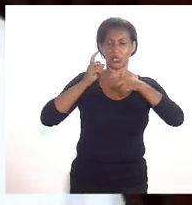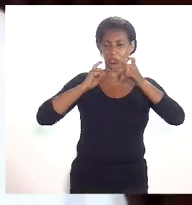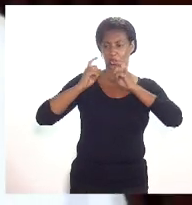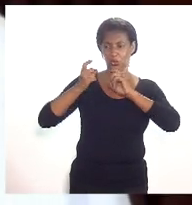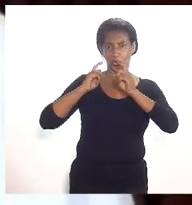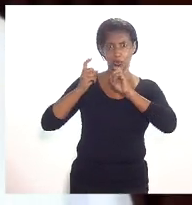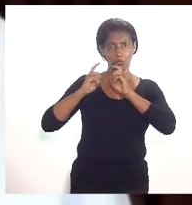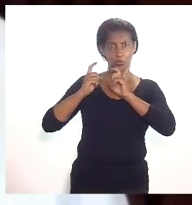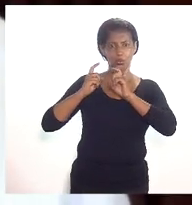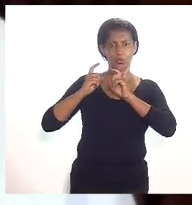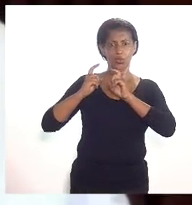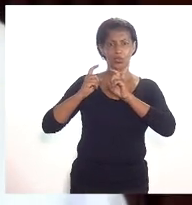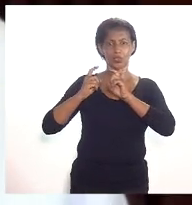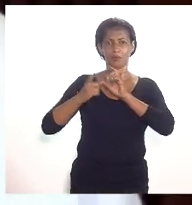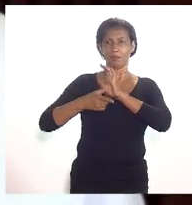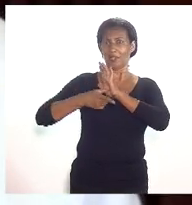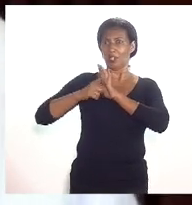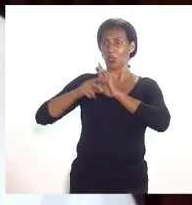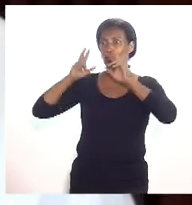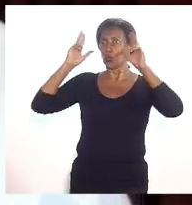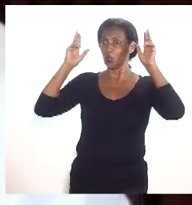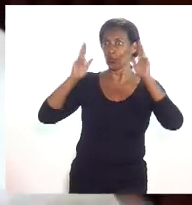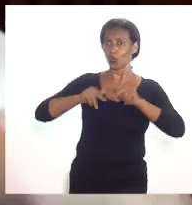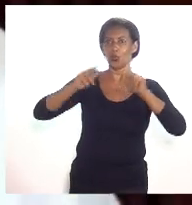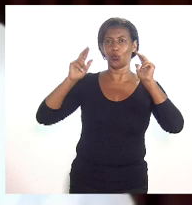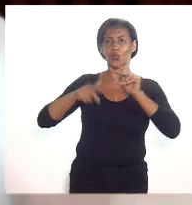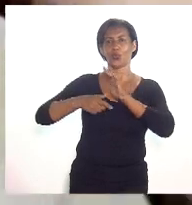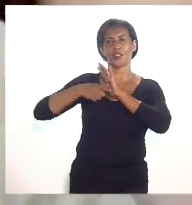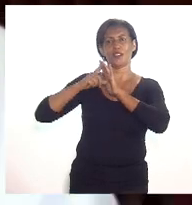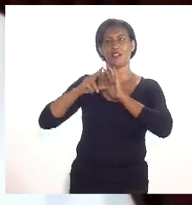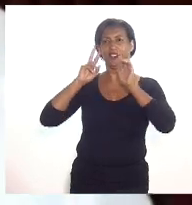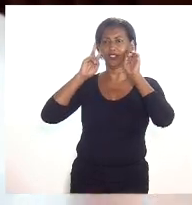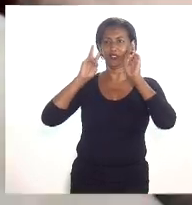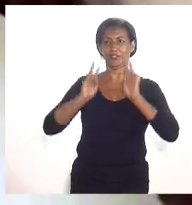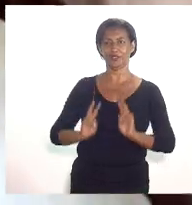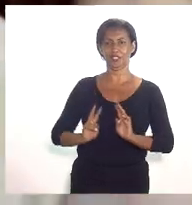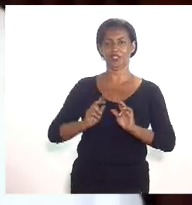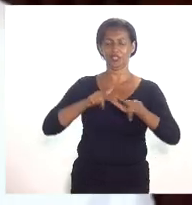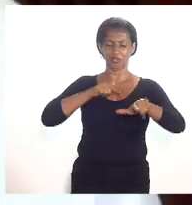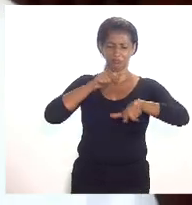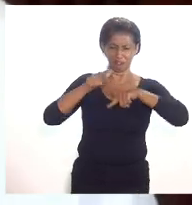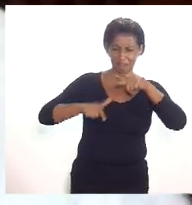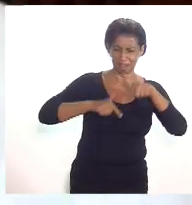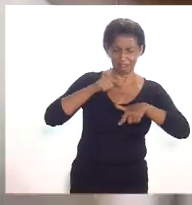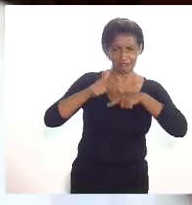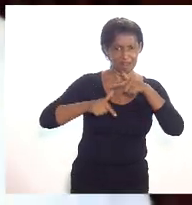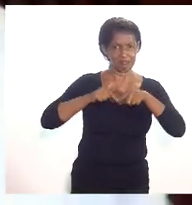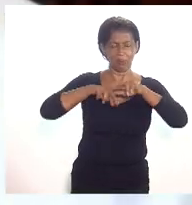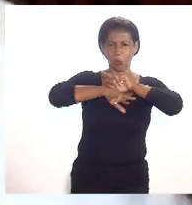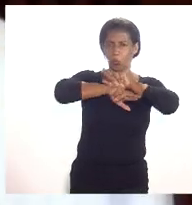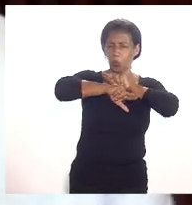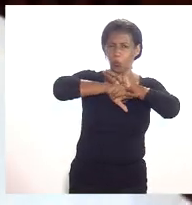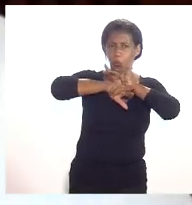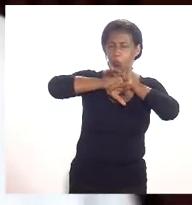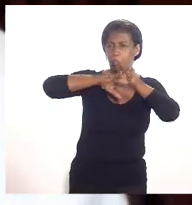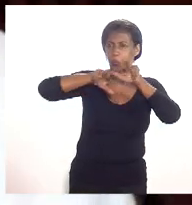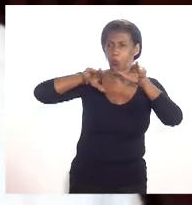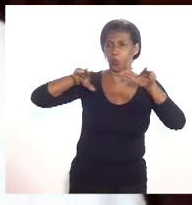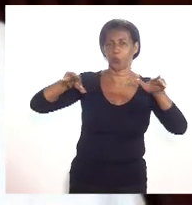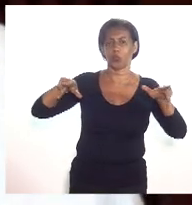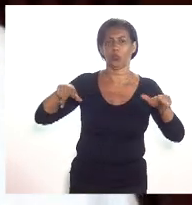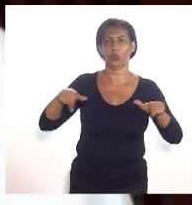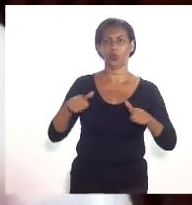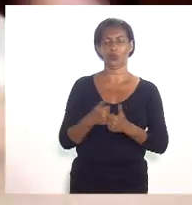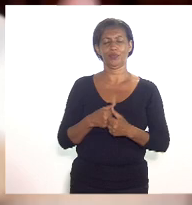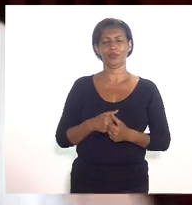antes vista. A CCJ trabalha com qualificação, qualidade, debate democrático, amplitude de divergências e convergências, como nunca